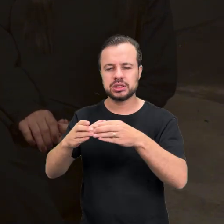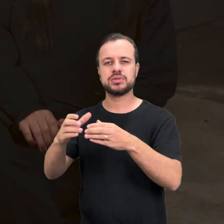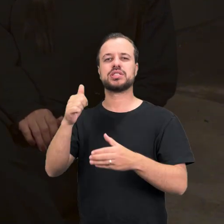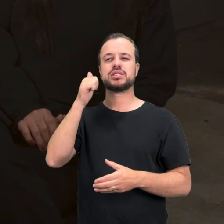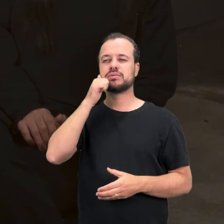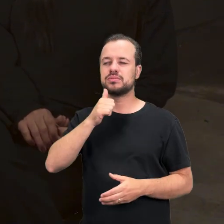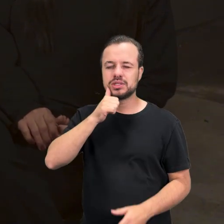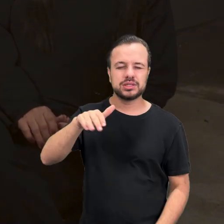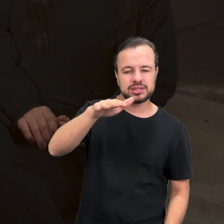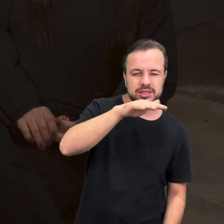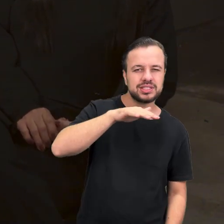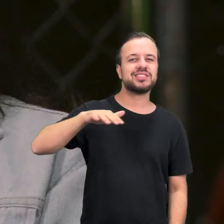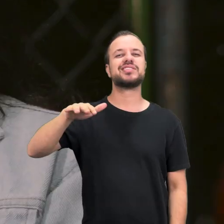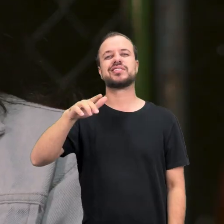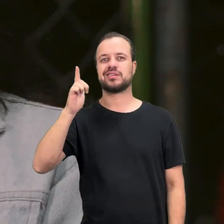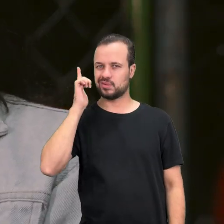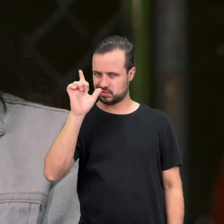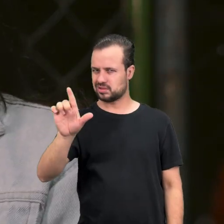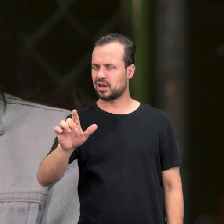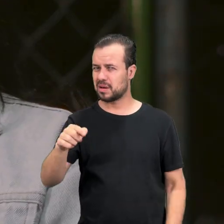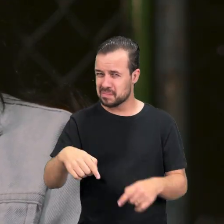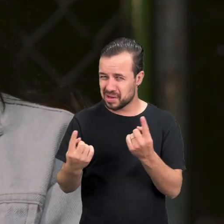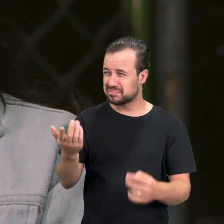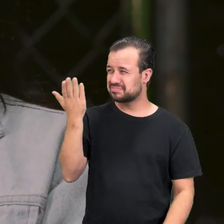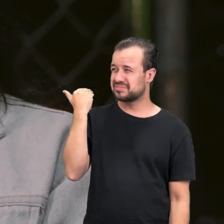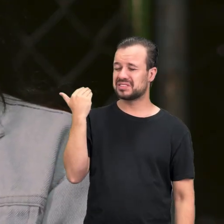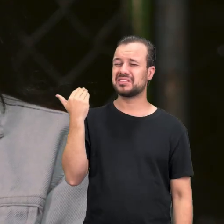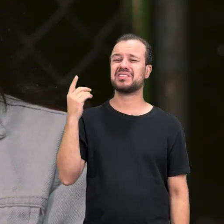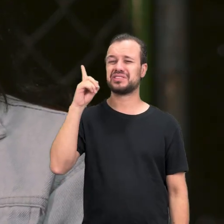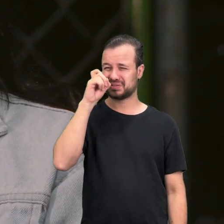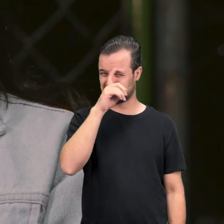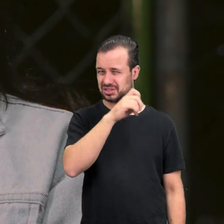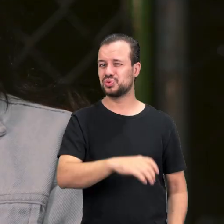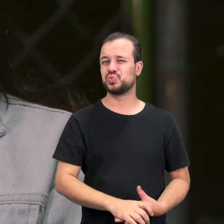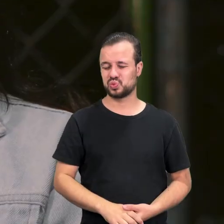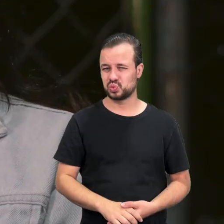consegue formar bastante time para jogar, assim. Mas no começo era bem chatinho, assim.